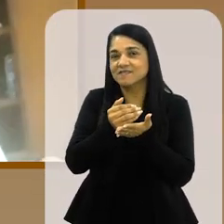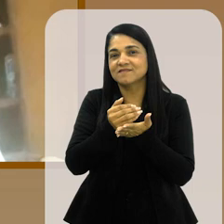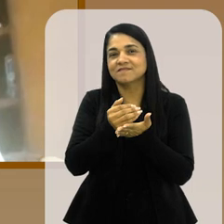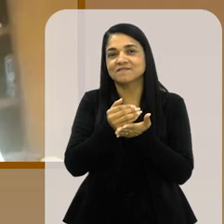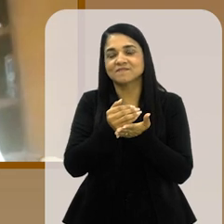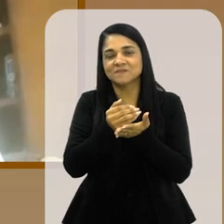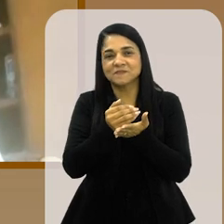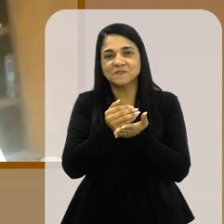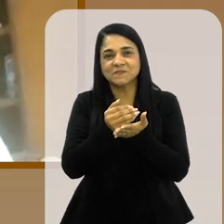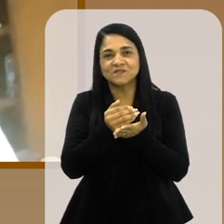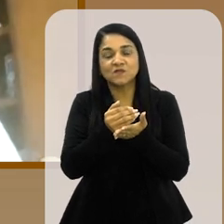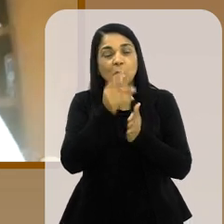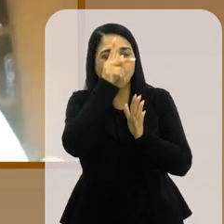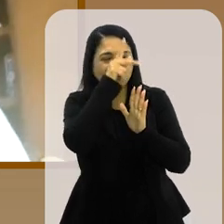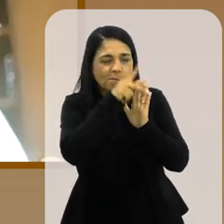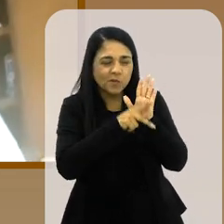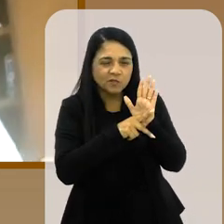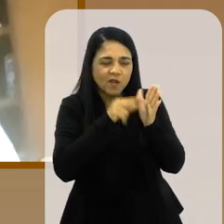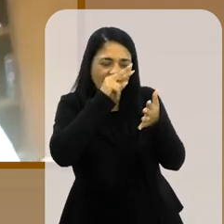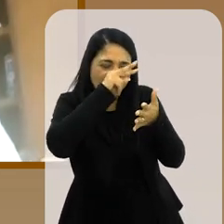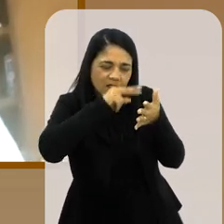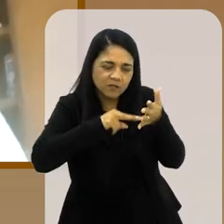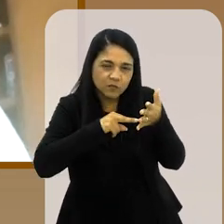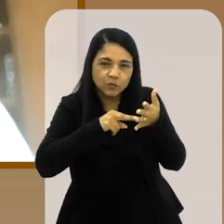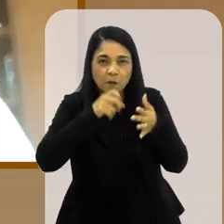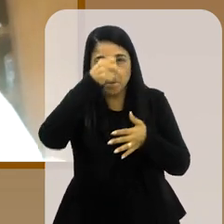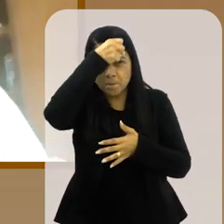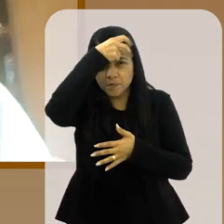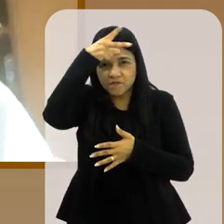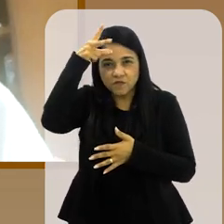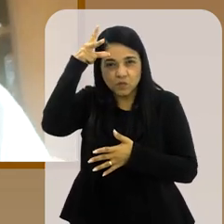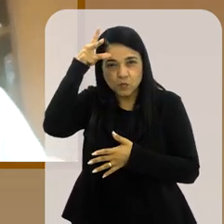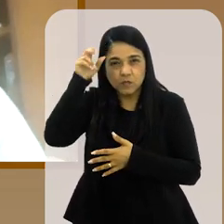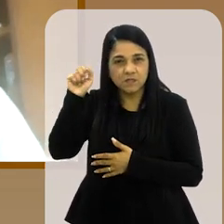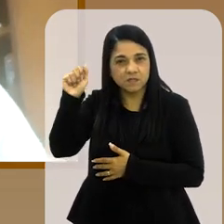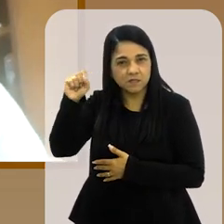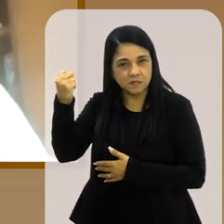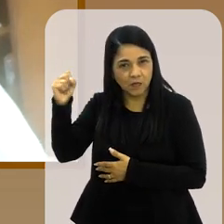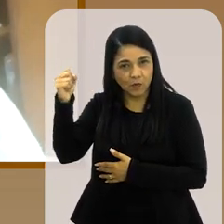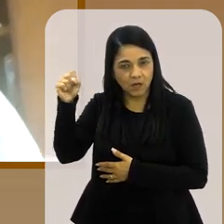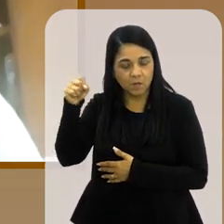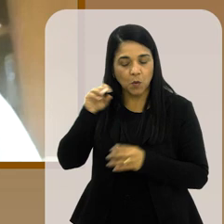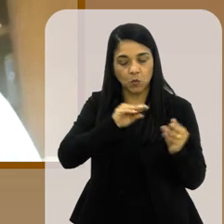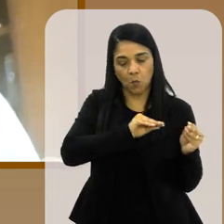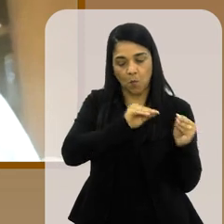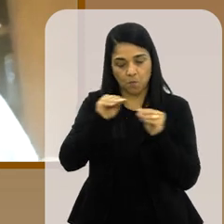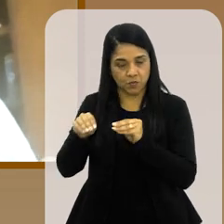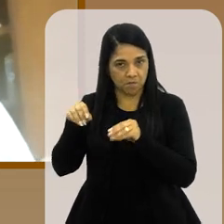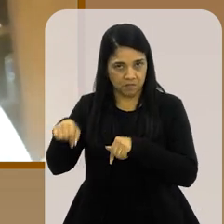fazendo um projeto de leitura para a Prefeitura de Saquarema, quando eu vim para cá.